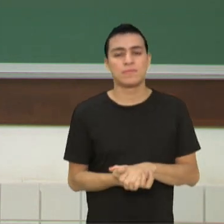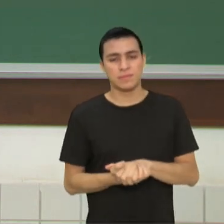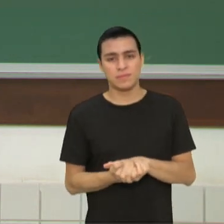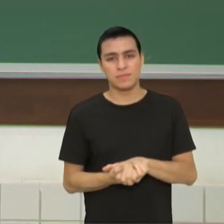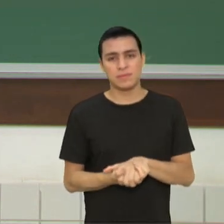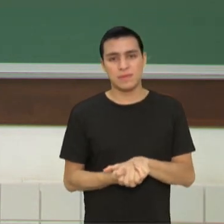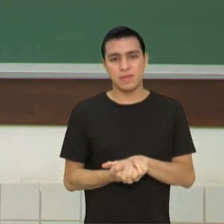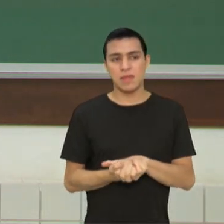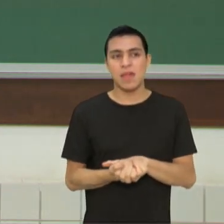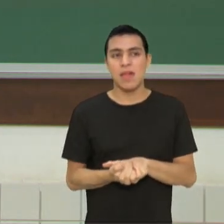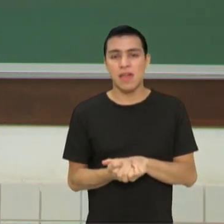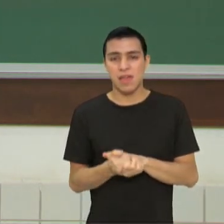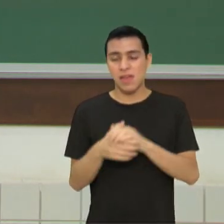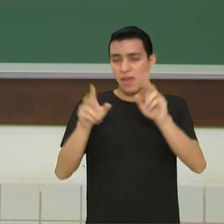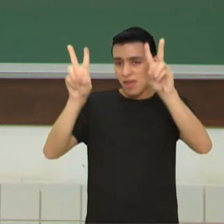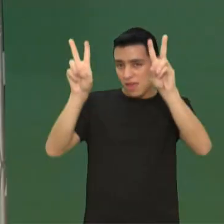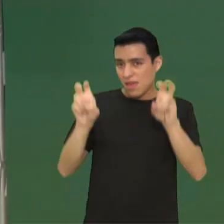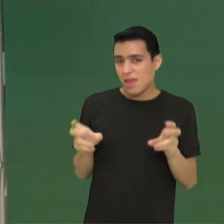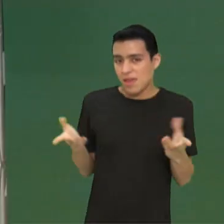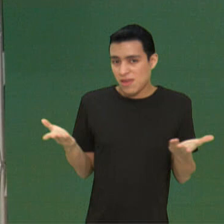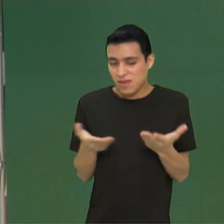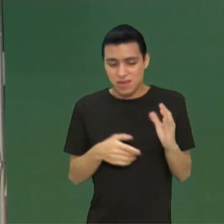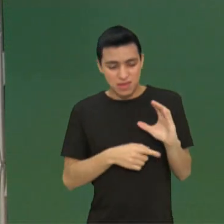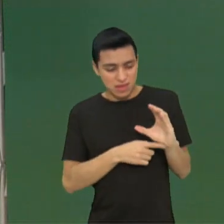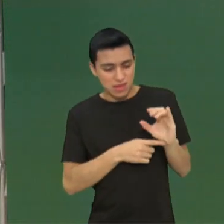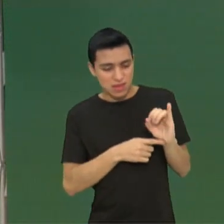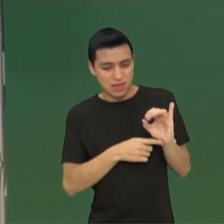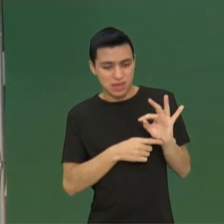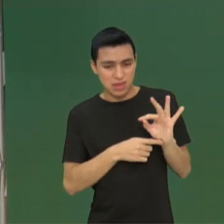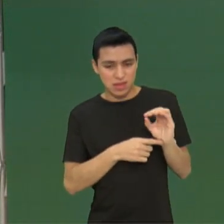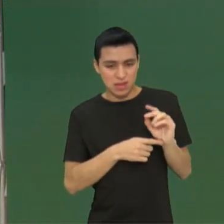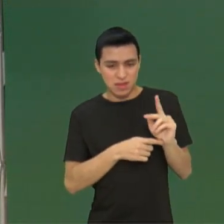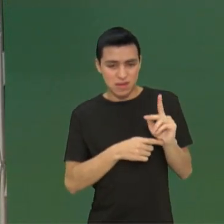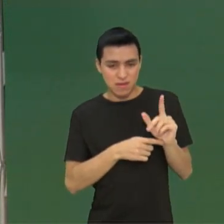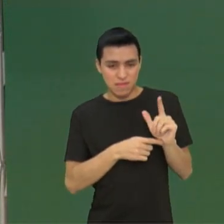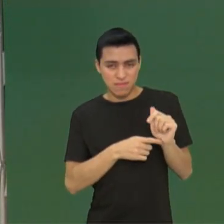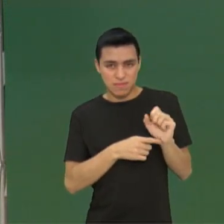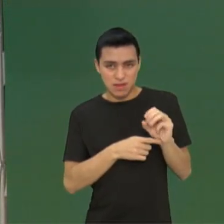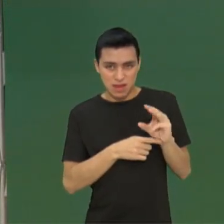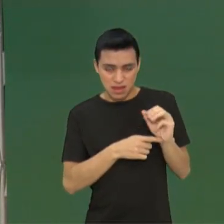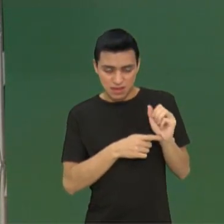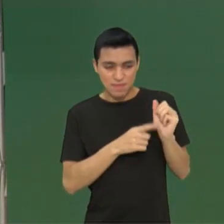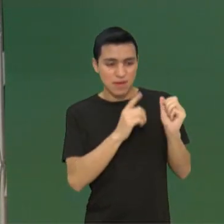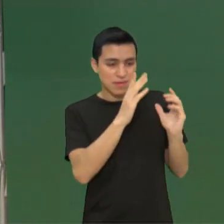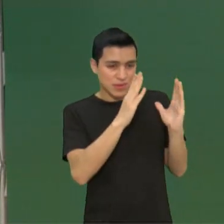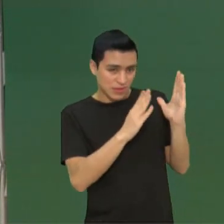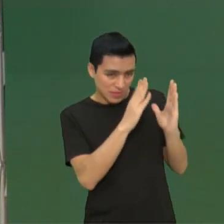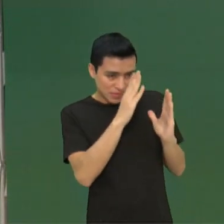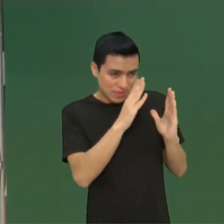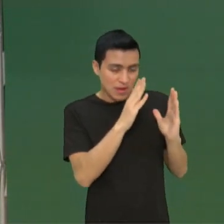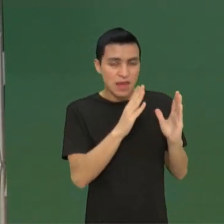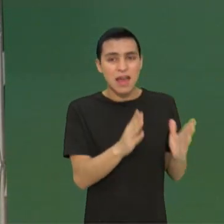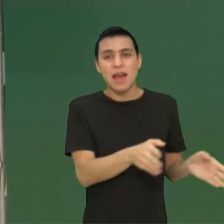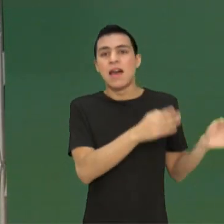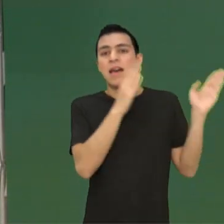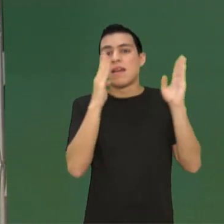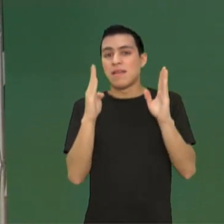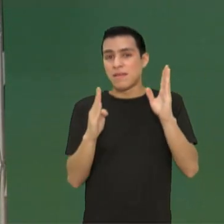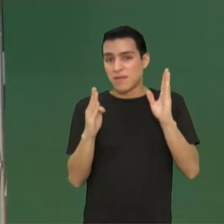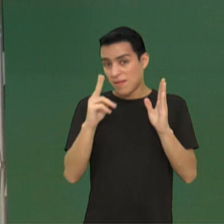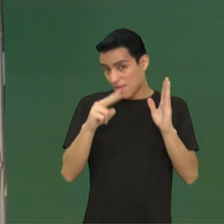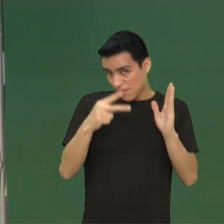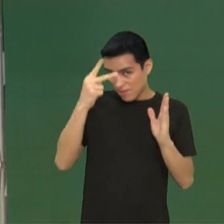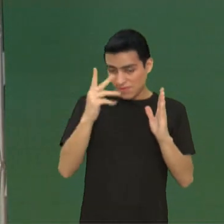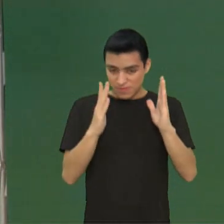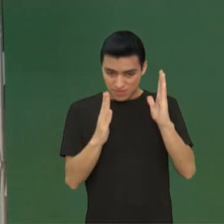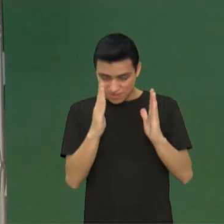Entrando nos temas de hoje, olá, citoplasma parte 2. Tivemos a parte 1 no primeiro trimestre e agora a parte 2.